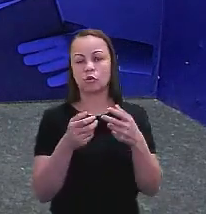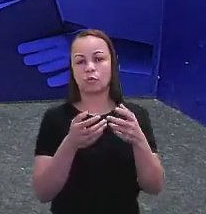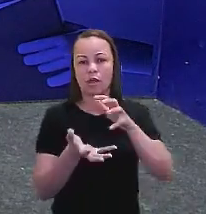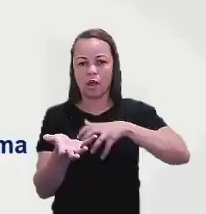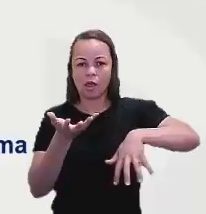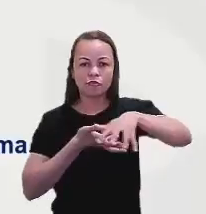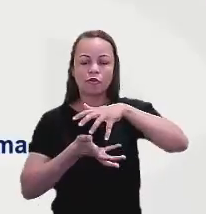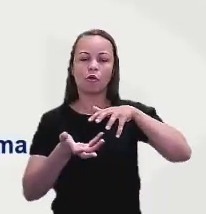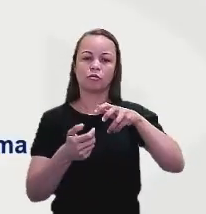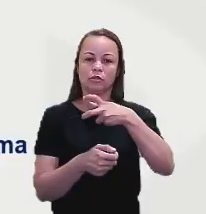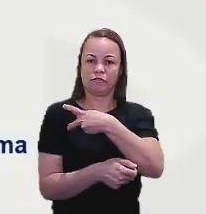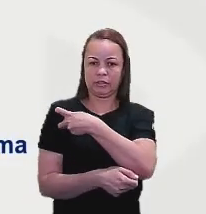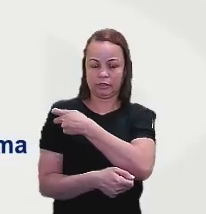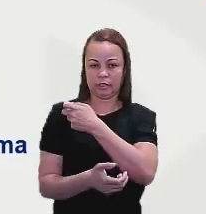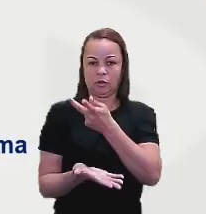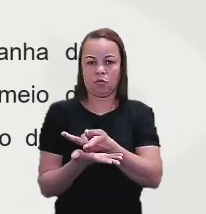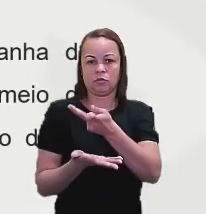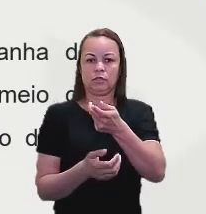vacinas.